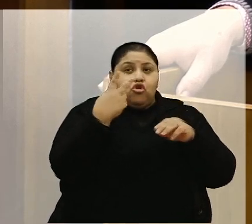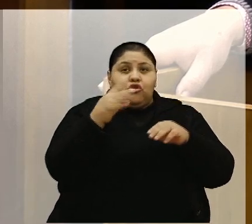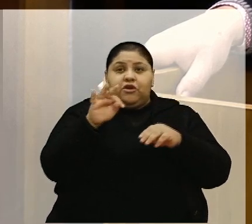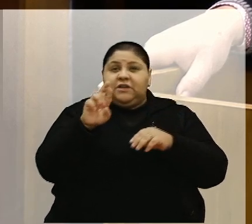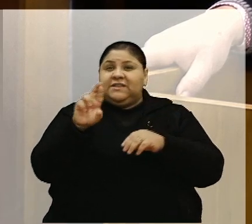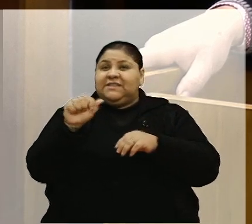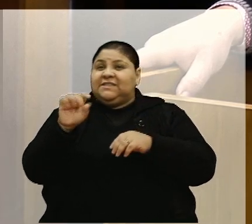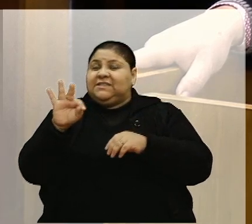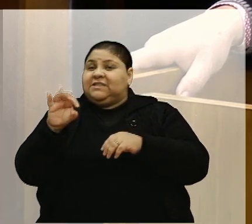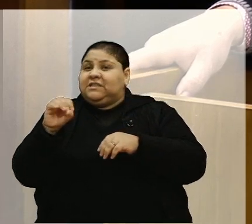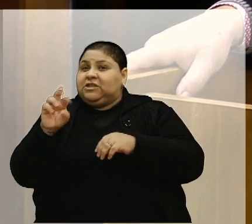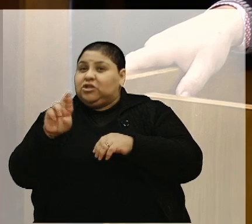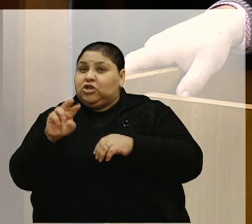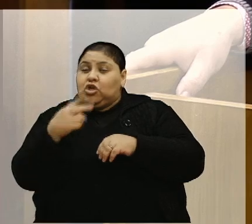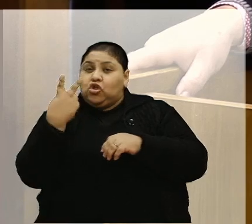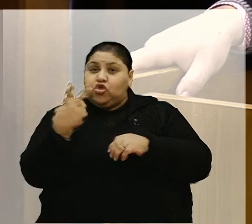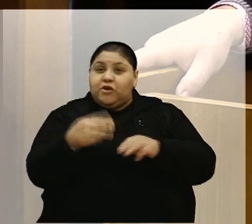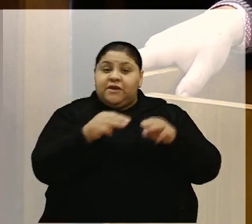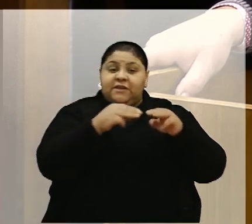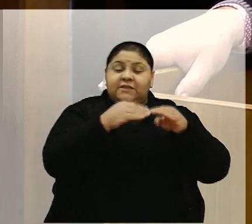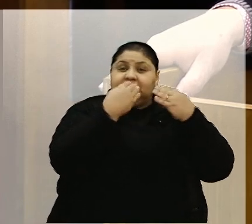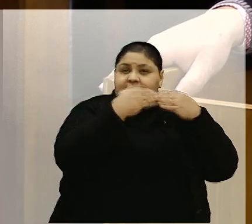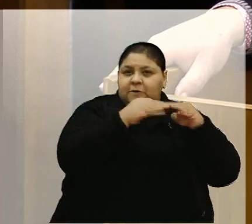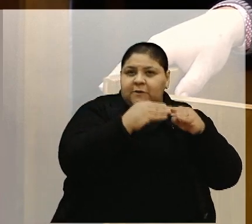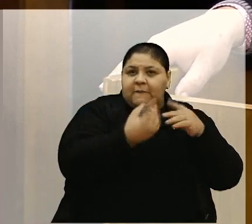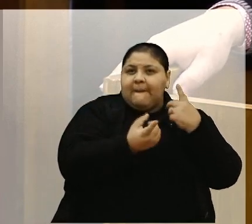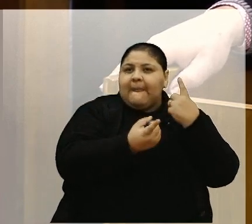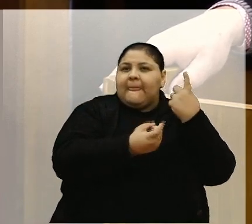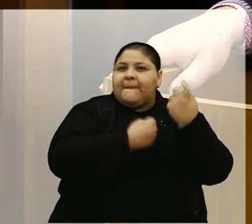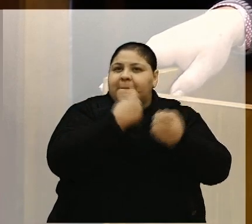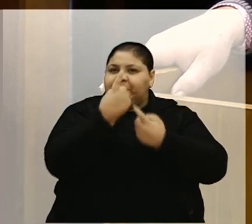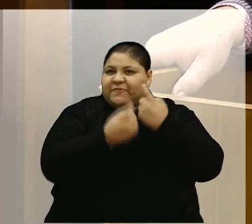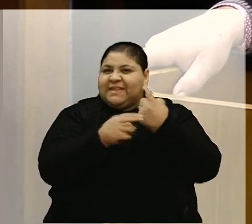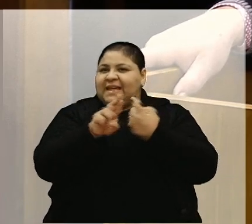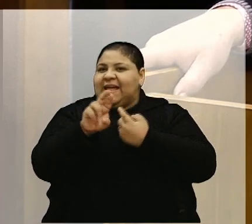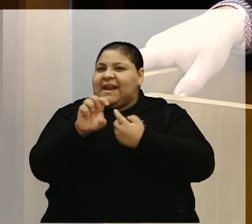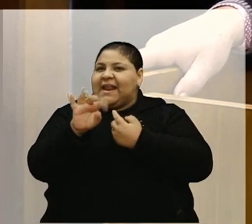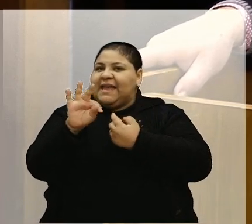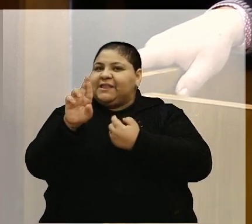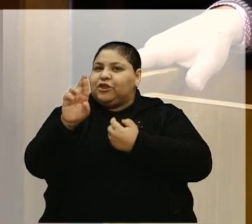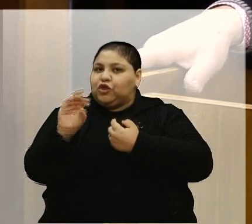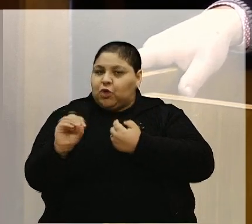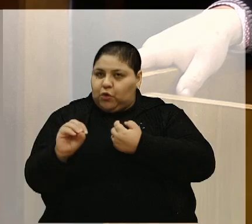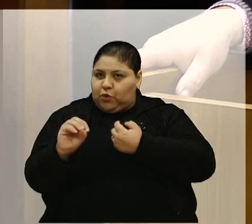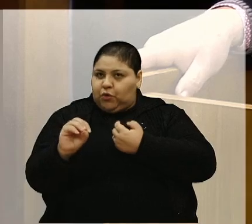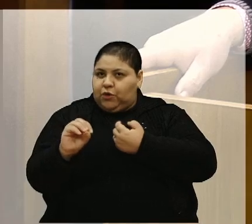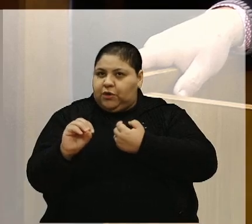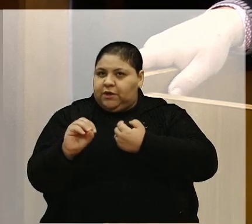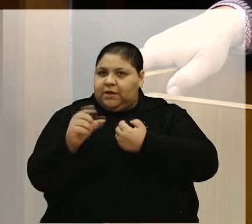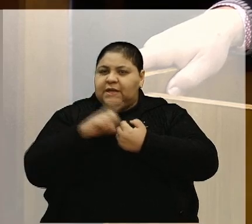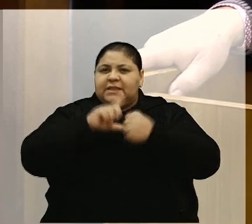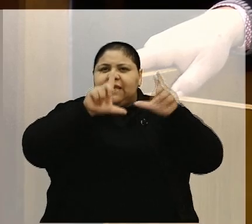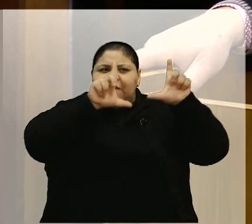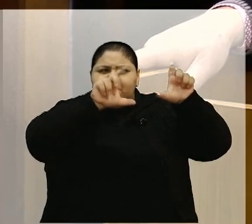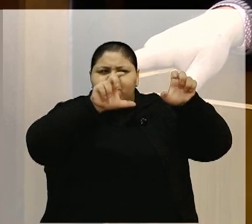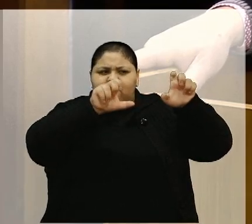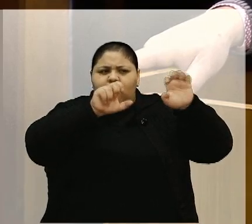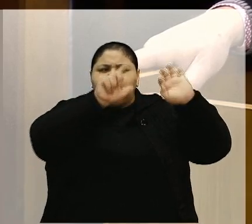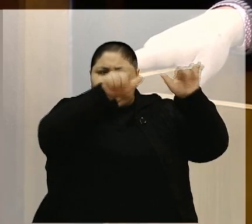no mínimo 2 caminhão e algumas retro ainda. Tem fotos ali de